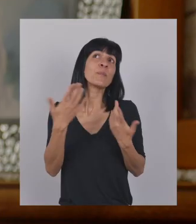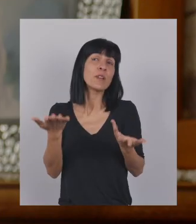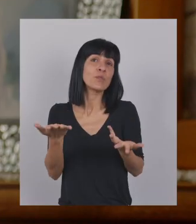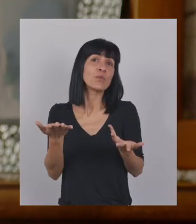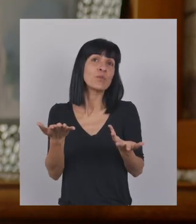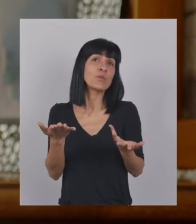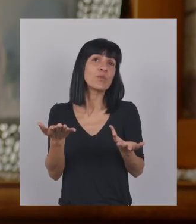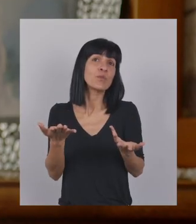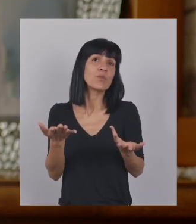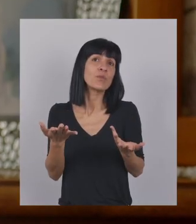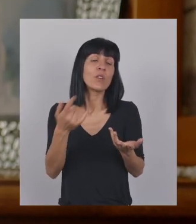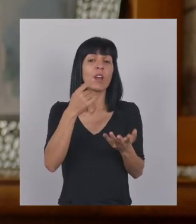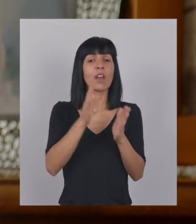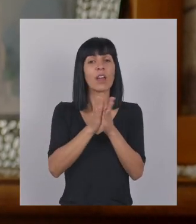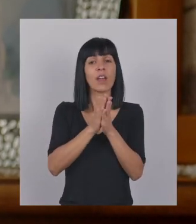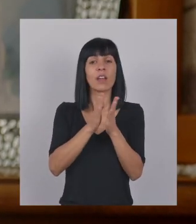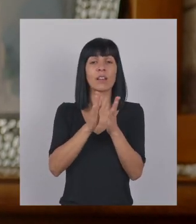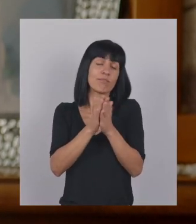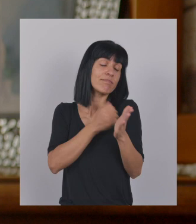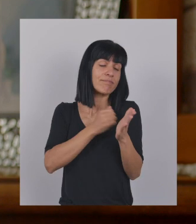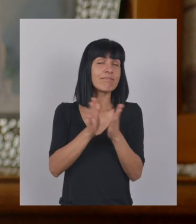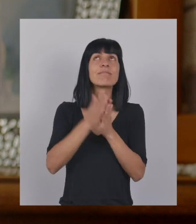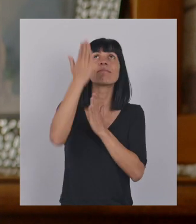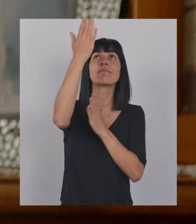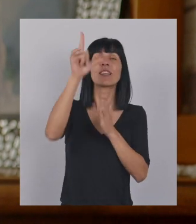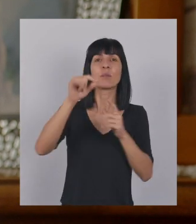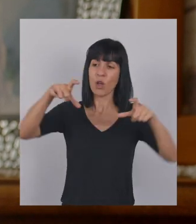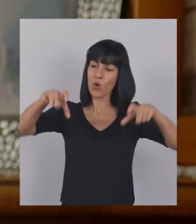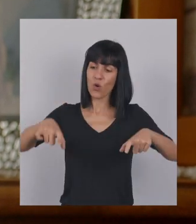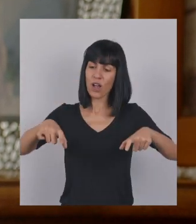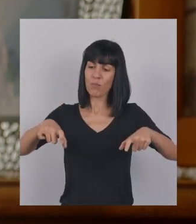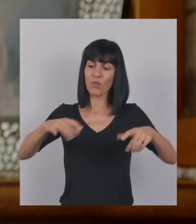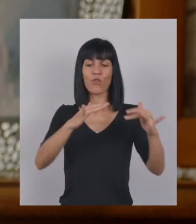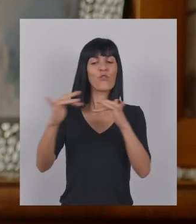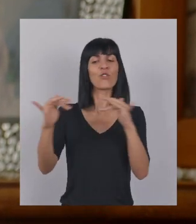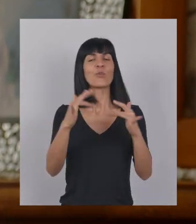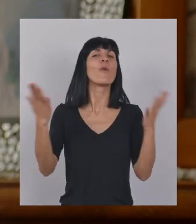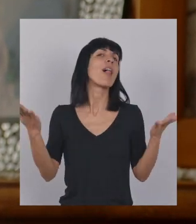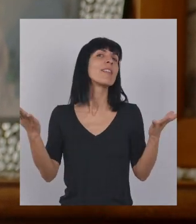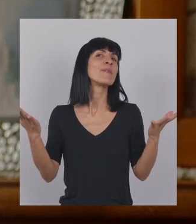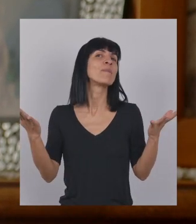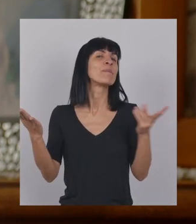preferidos Oi e a capela e os e o campo do futebol